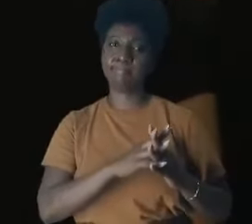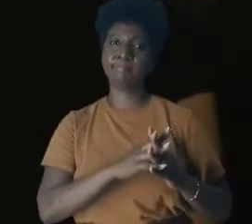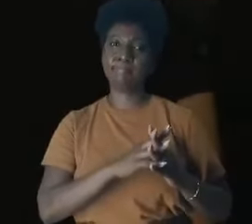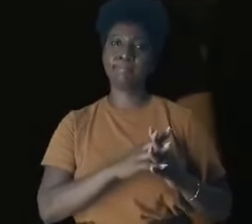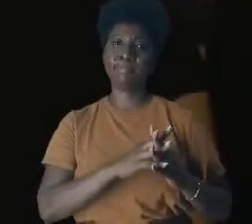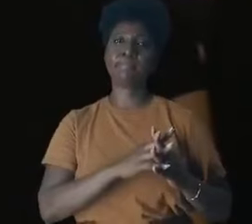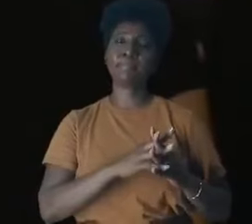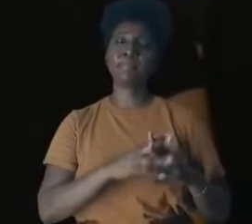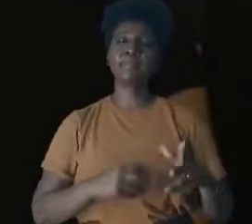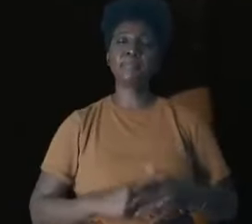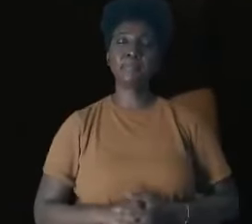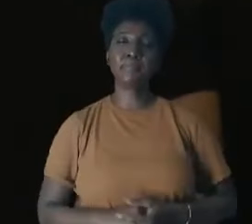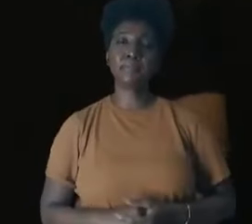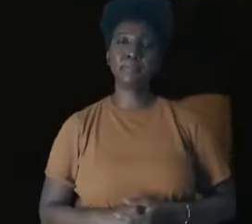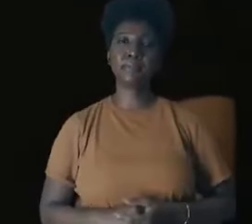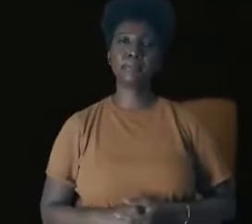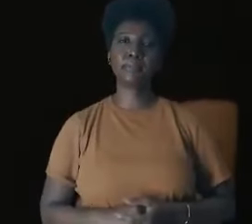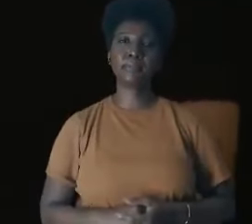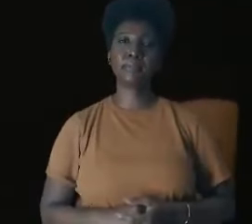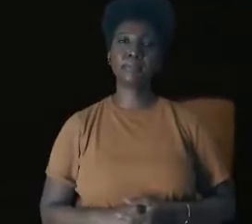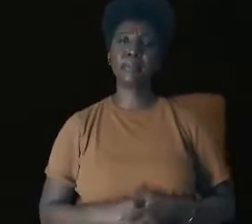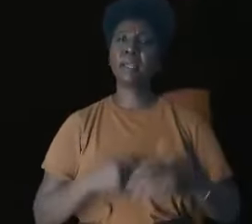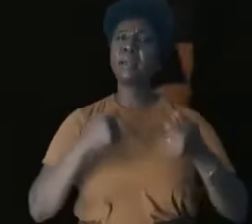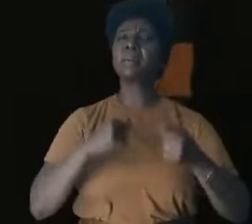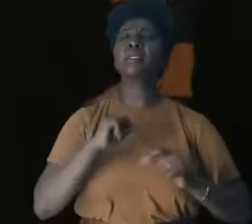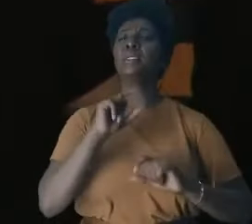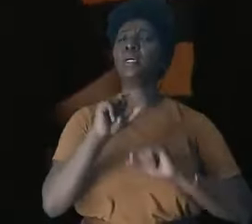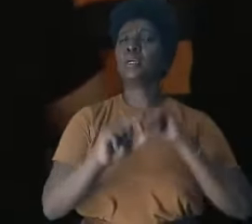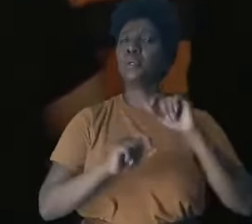Nós tivemos que nos acostumar